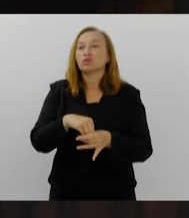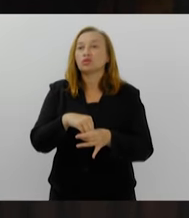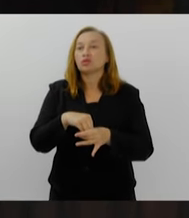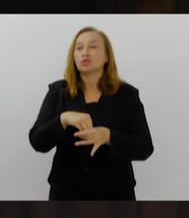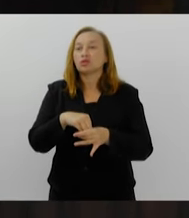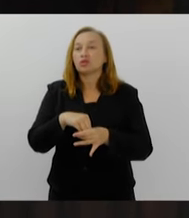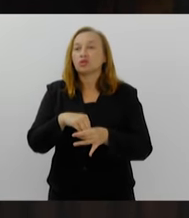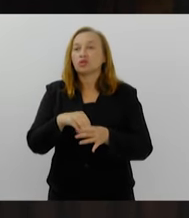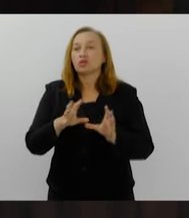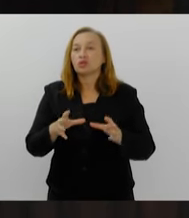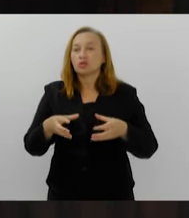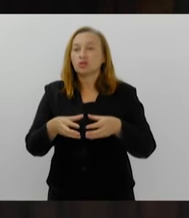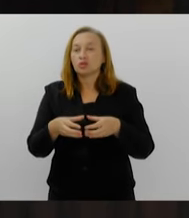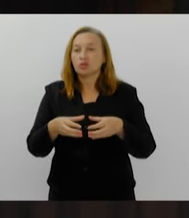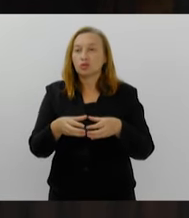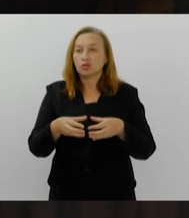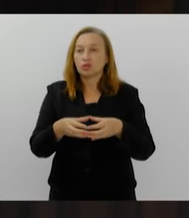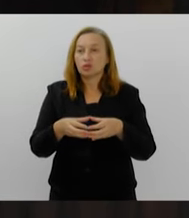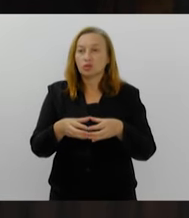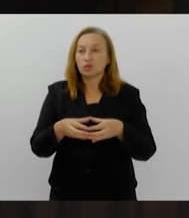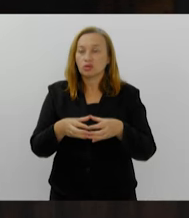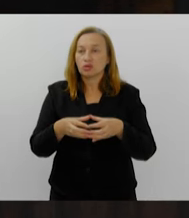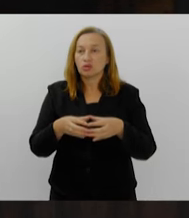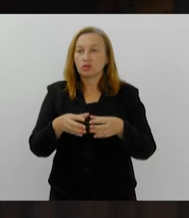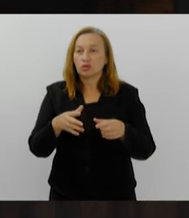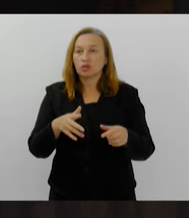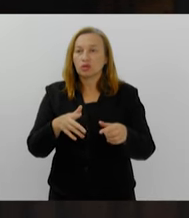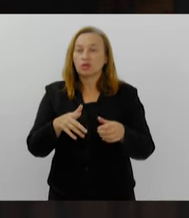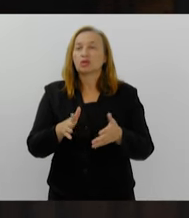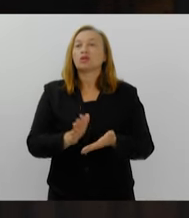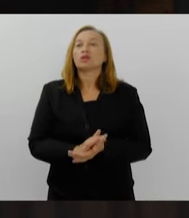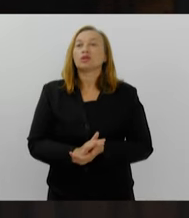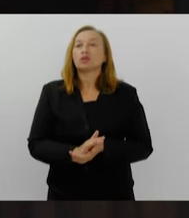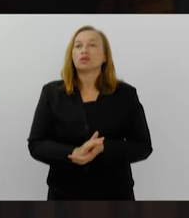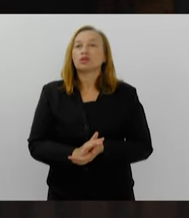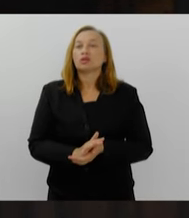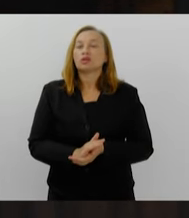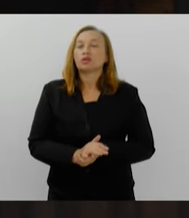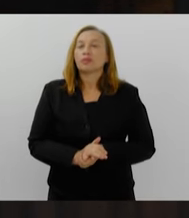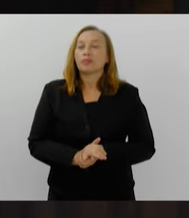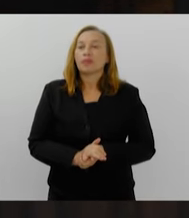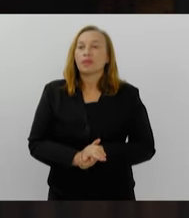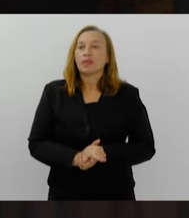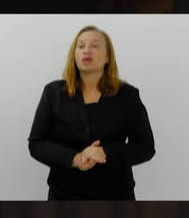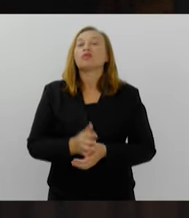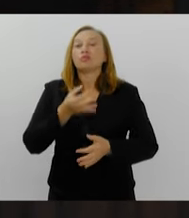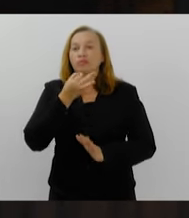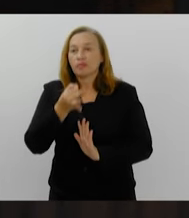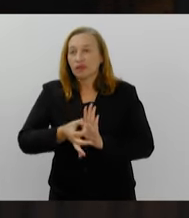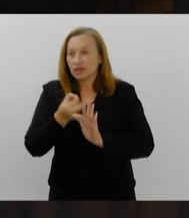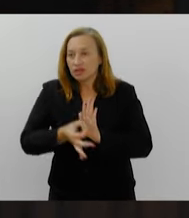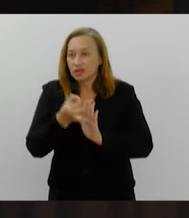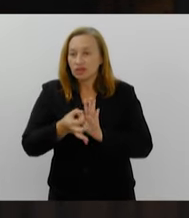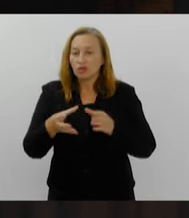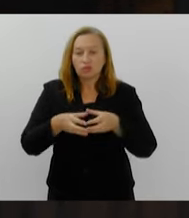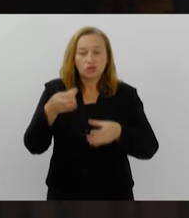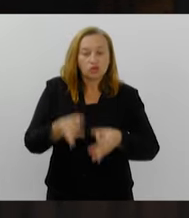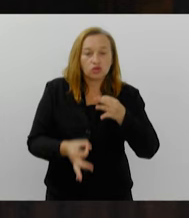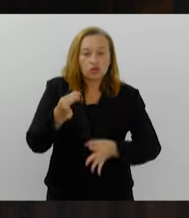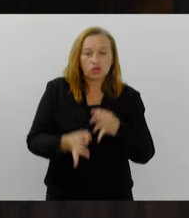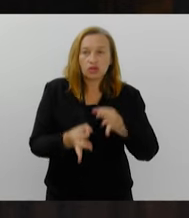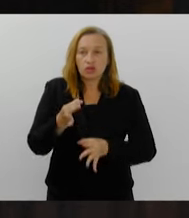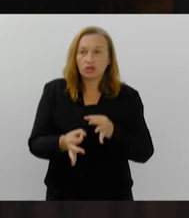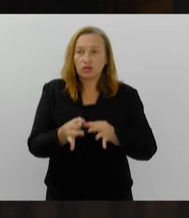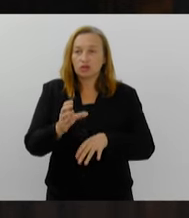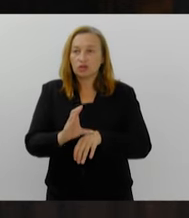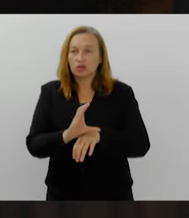conjunções sociofamiliares impeditivas da manutenção da convivência. Pareceres das comissões de Constituição e Justiça pela constitucionalidade